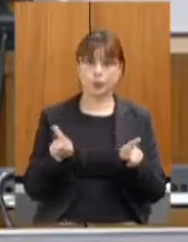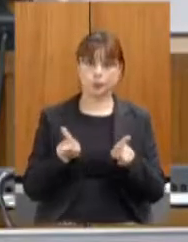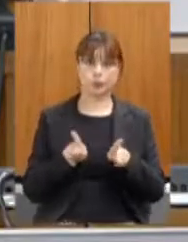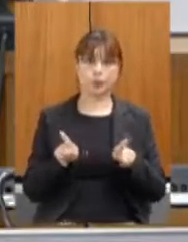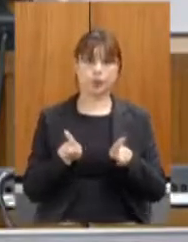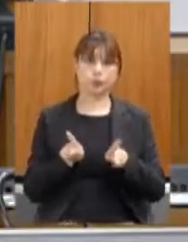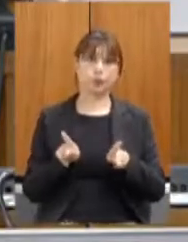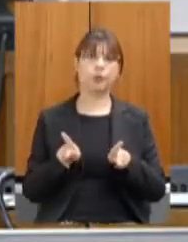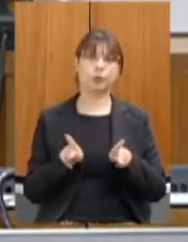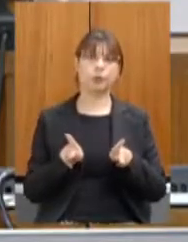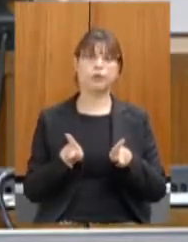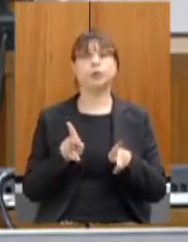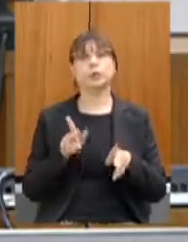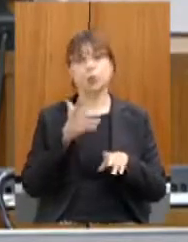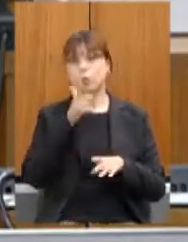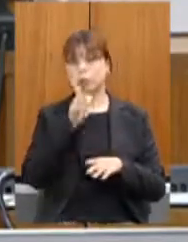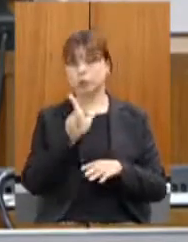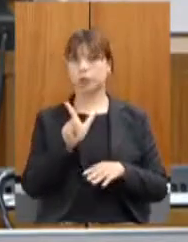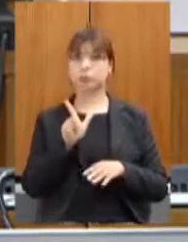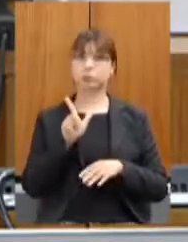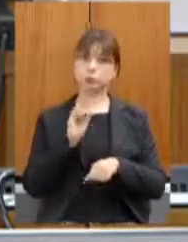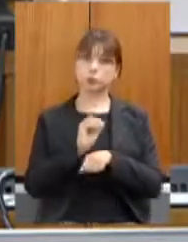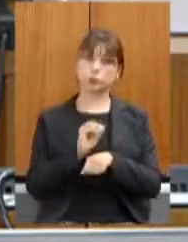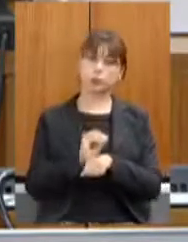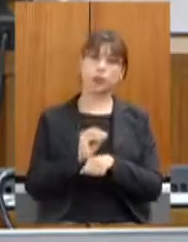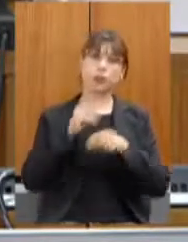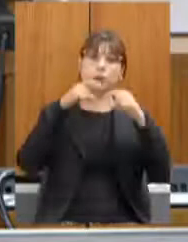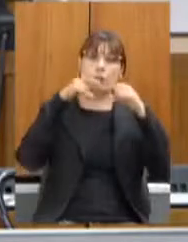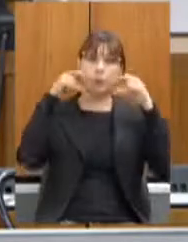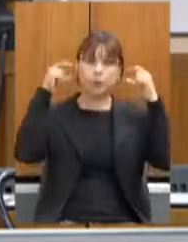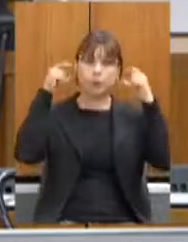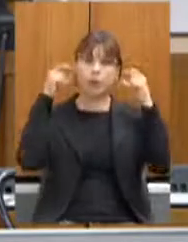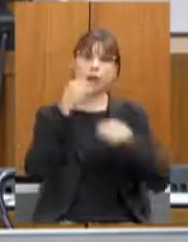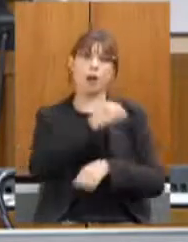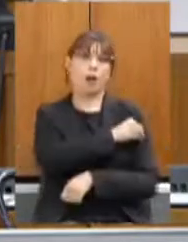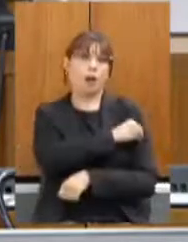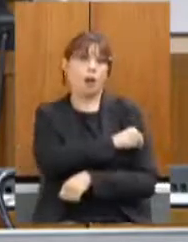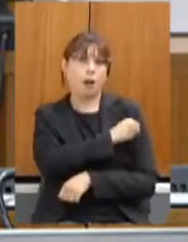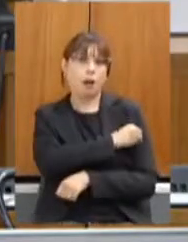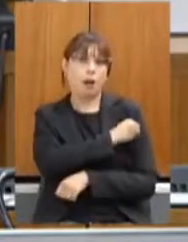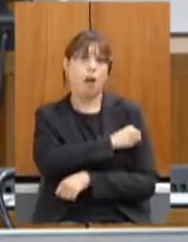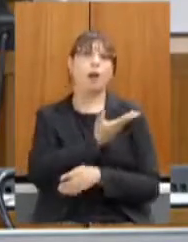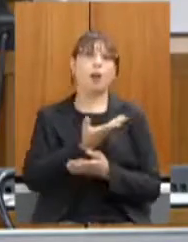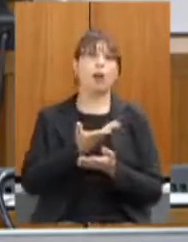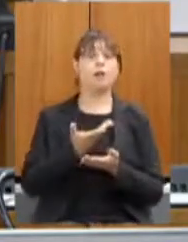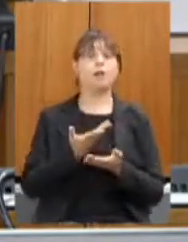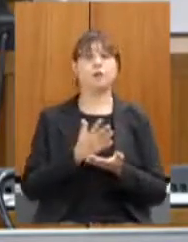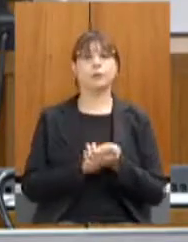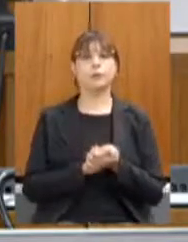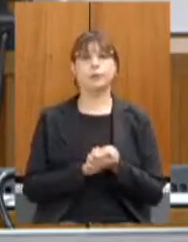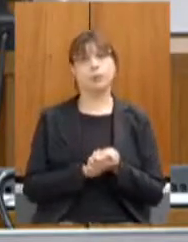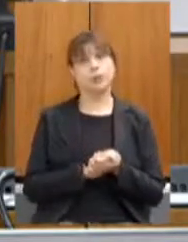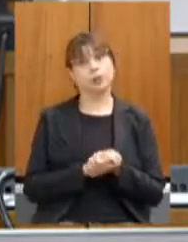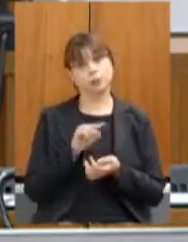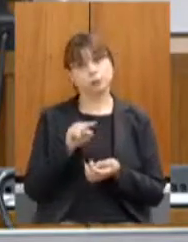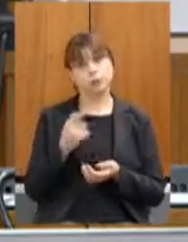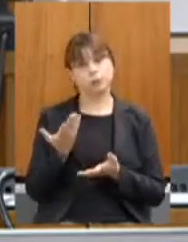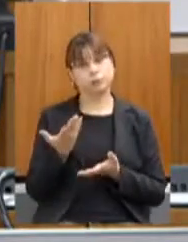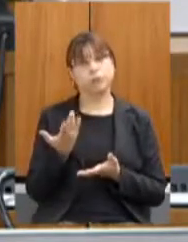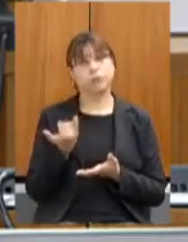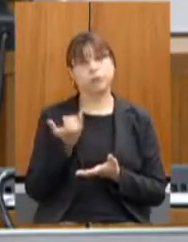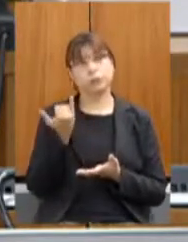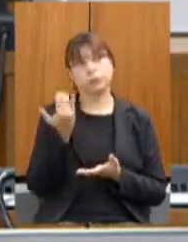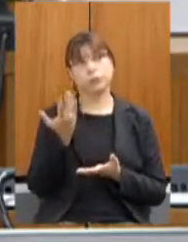de manter os cuidados de manter máscaras álcool né Isso daí é para nós chama